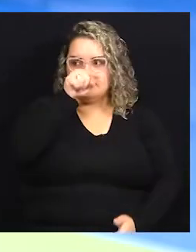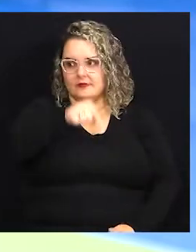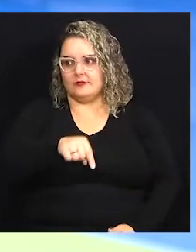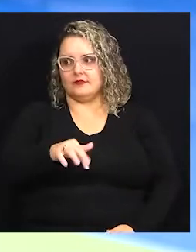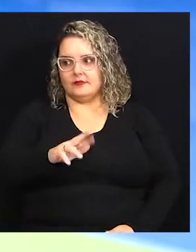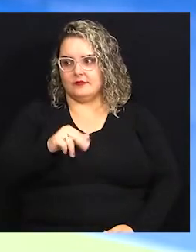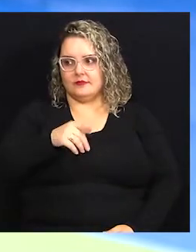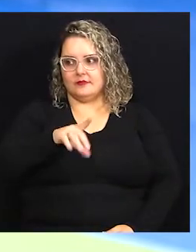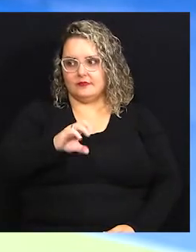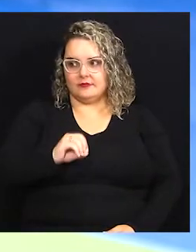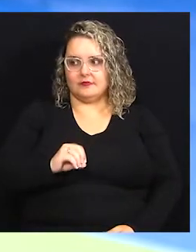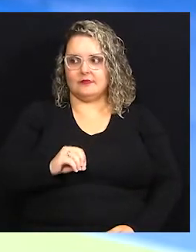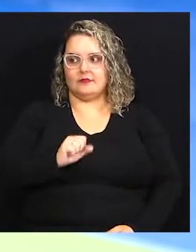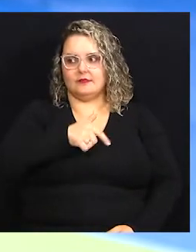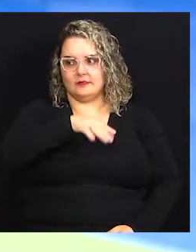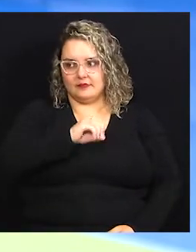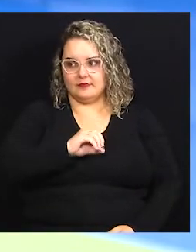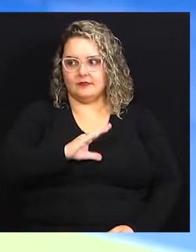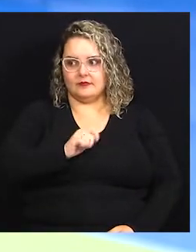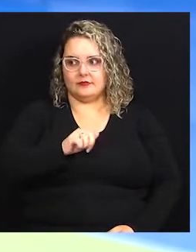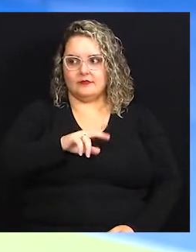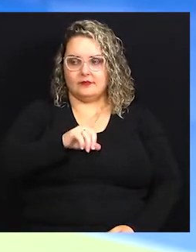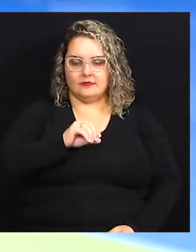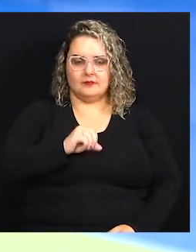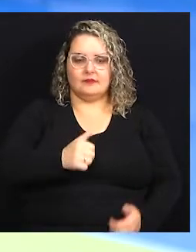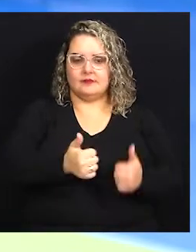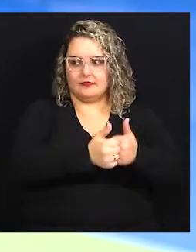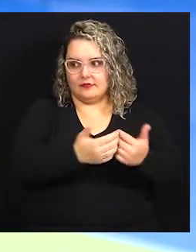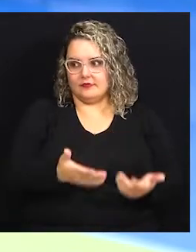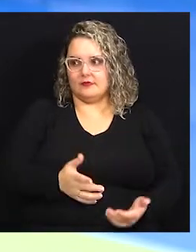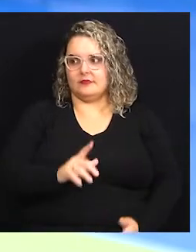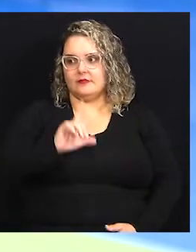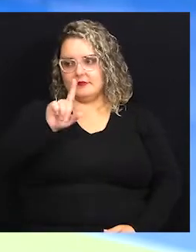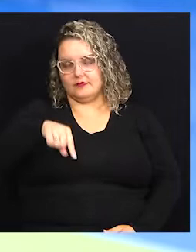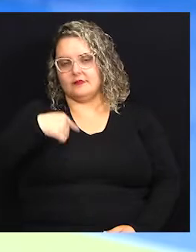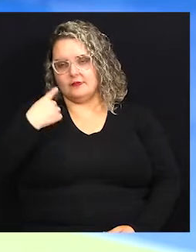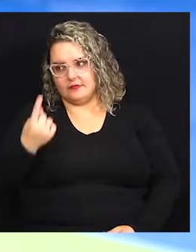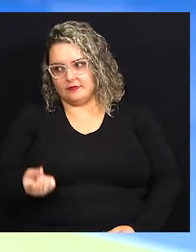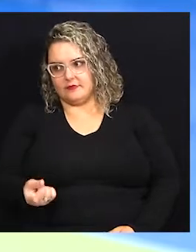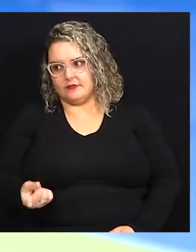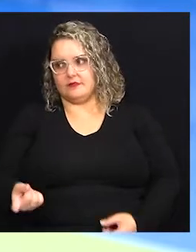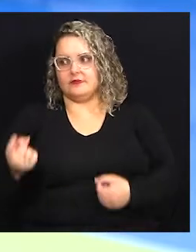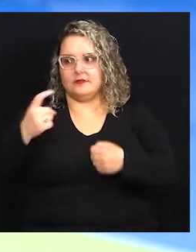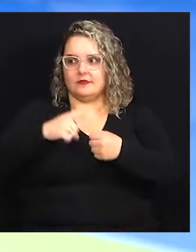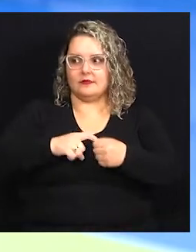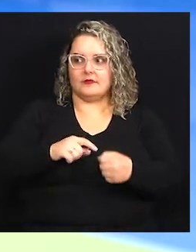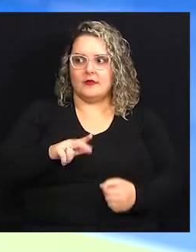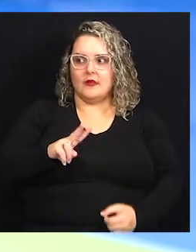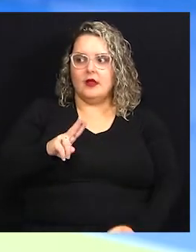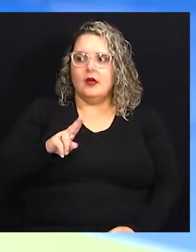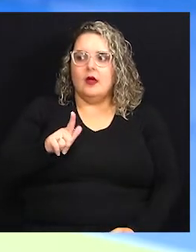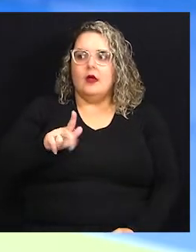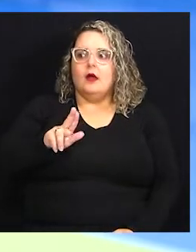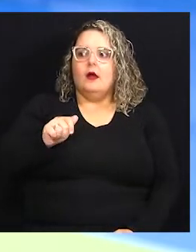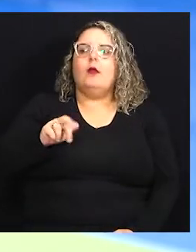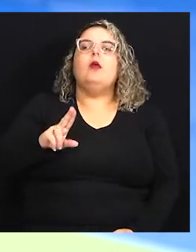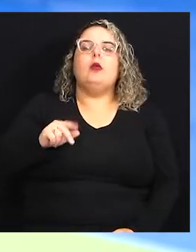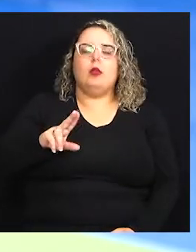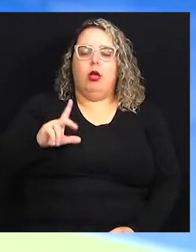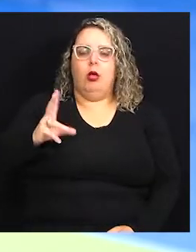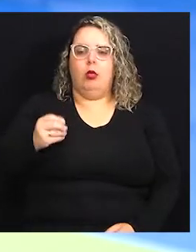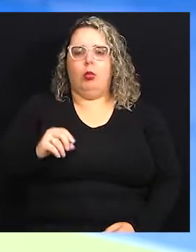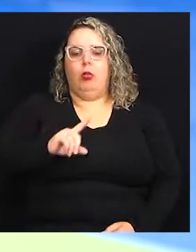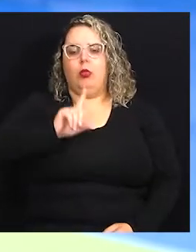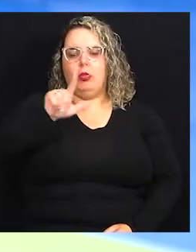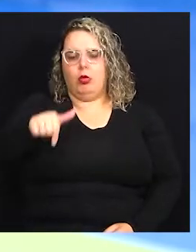Fundação Educacional de São Carlos, que era a cidade próxima. Saí, voltei, fui para Guarulhos, depois fui para o Palmeiras, transferi para a